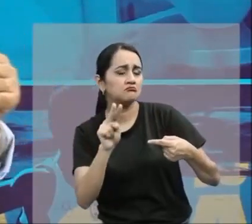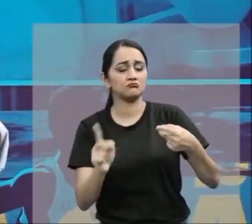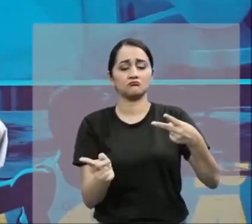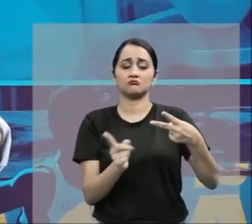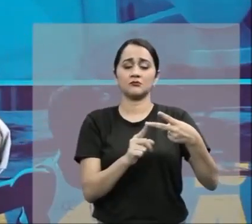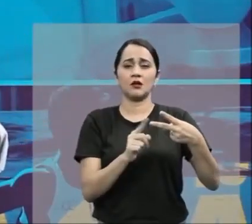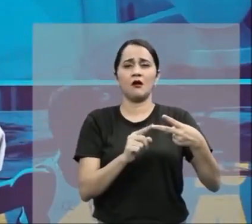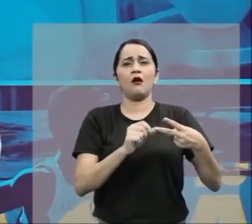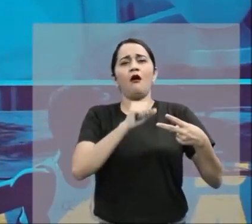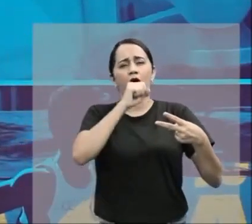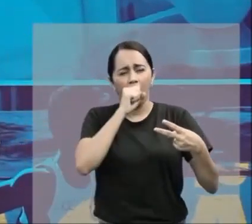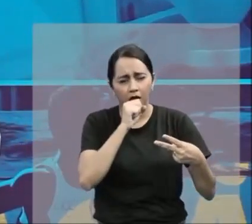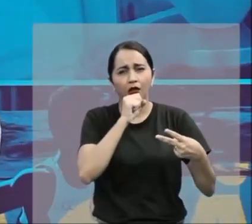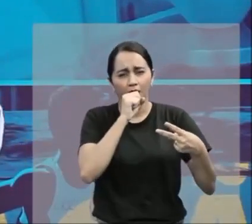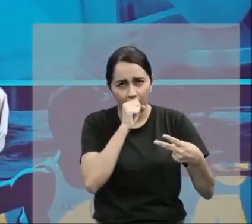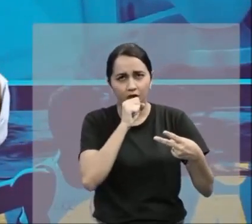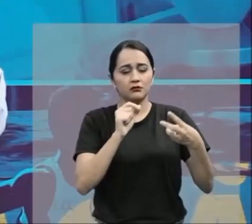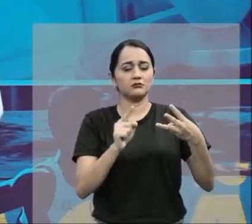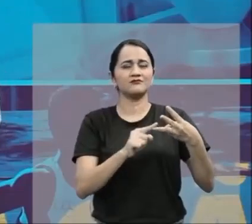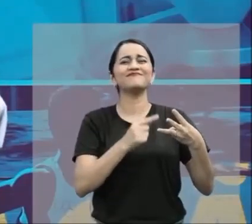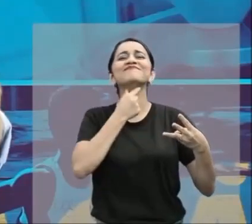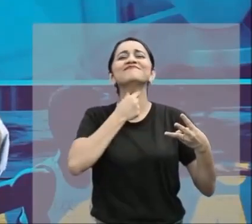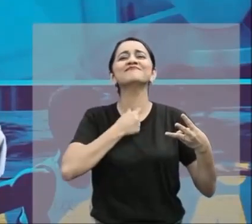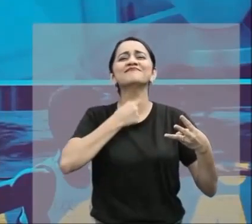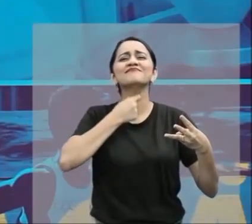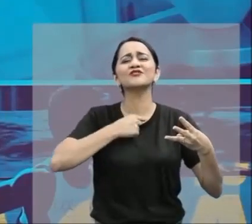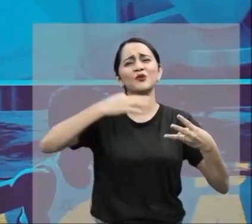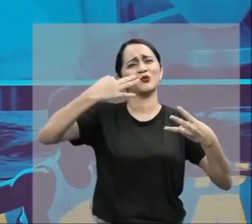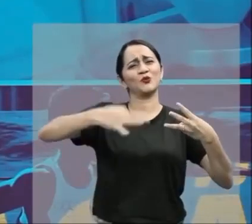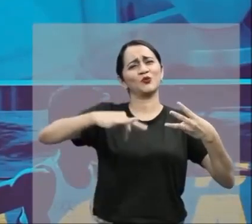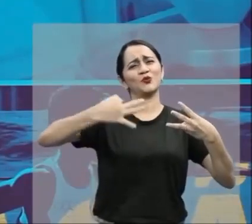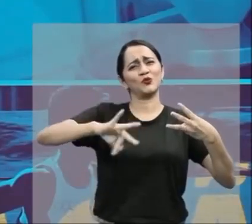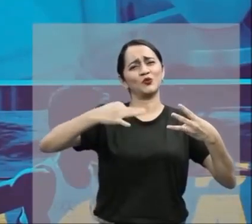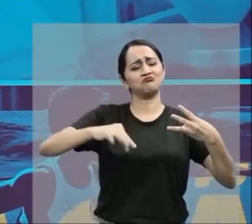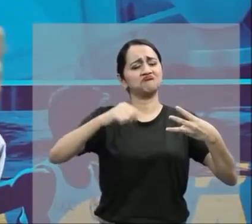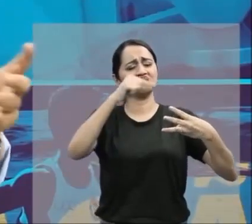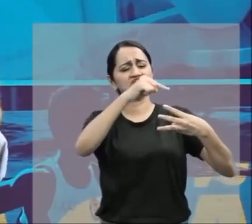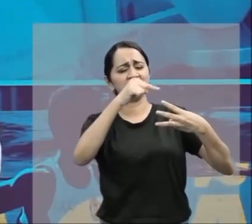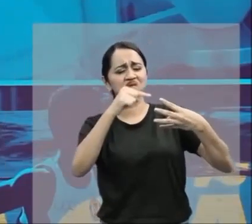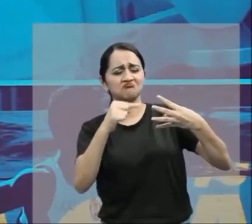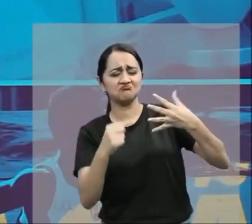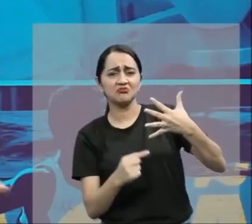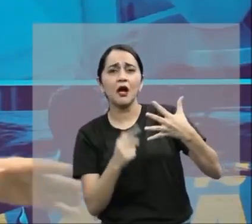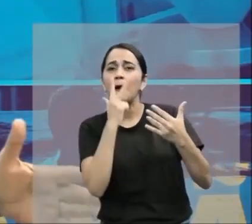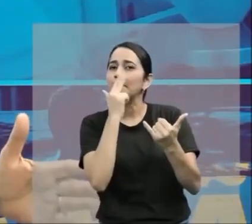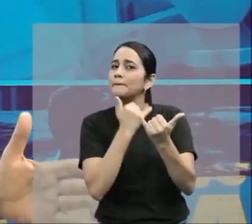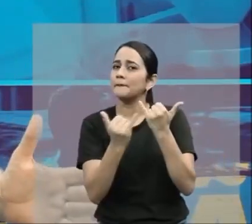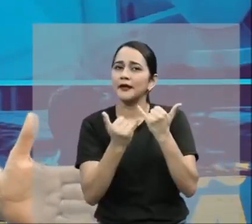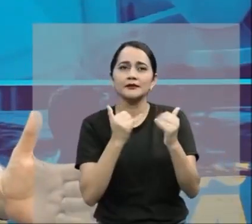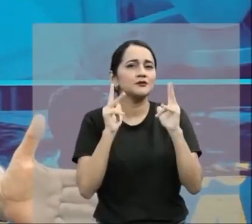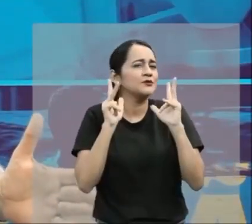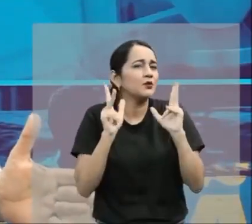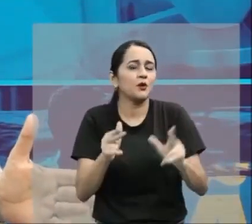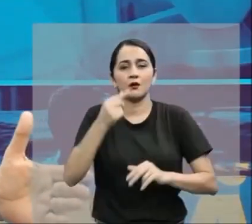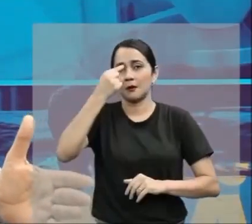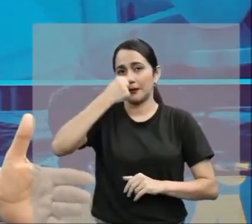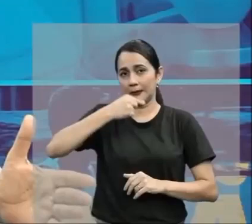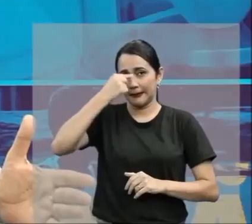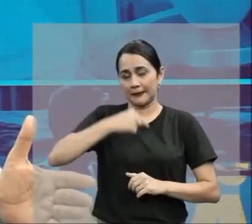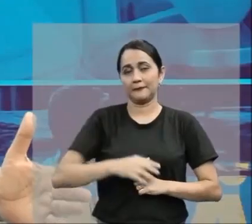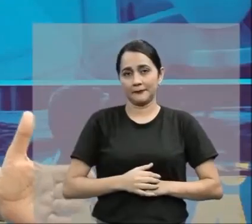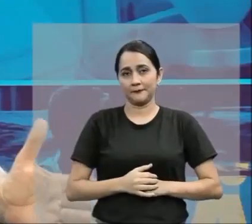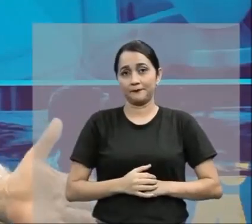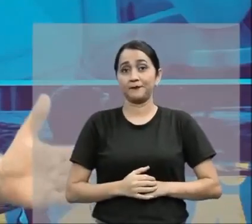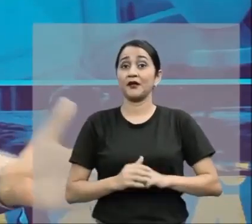dois dias, tenho tosse, dor na garganta. Então são sintomas que não têm nenhum diferencial da